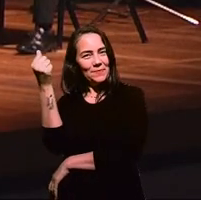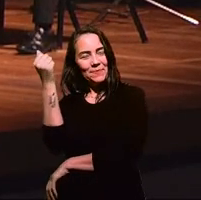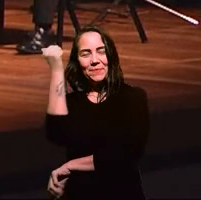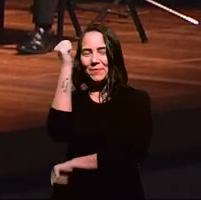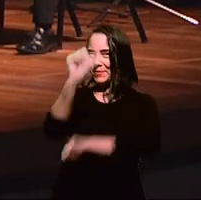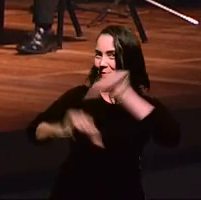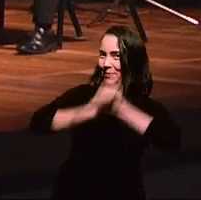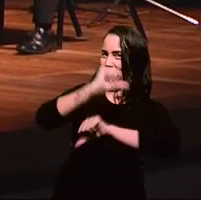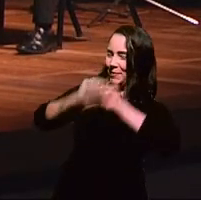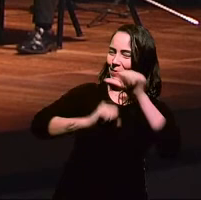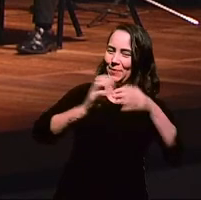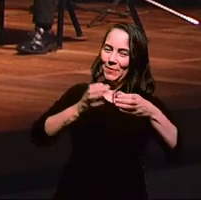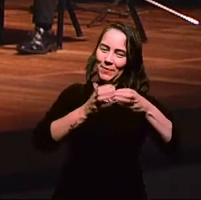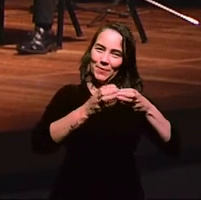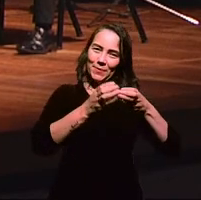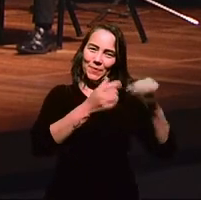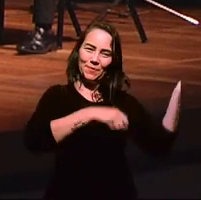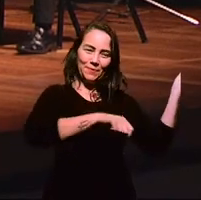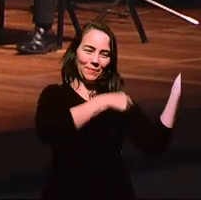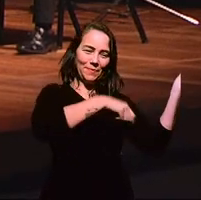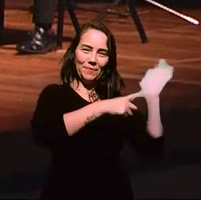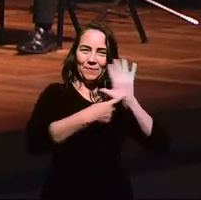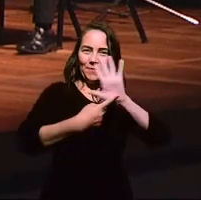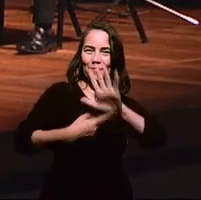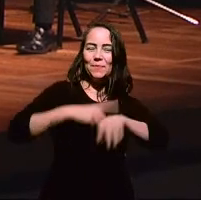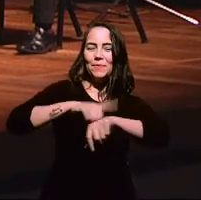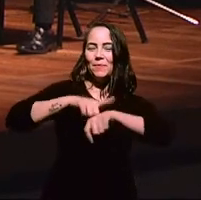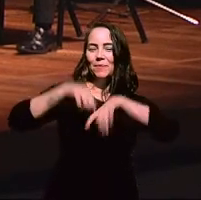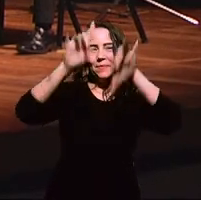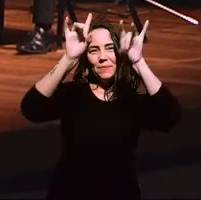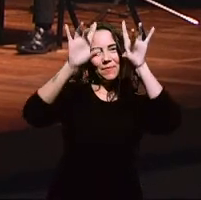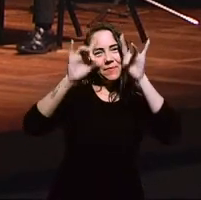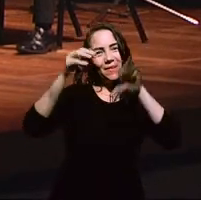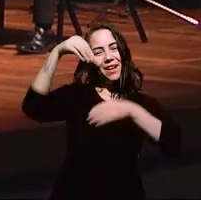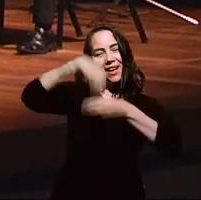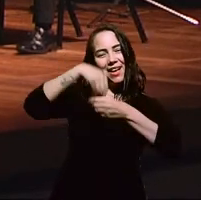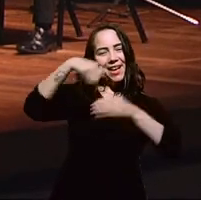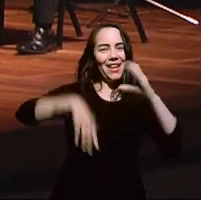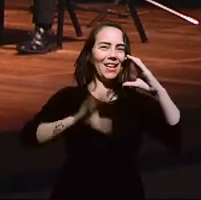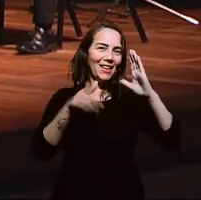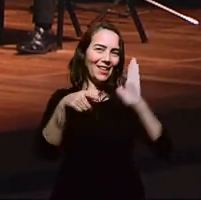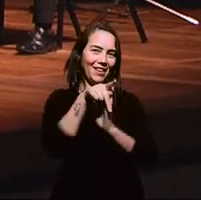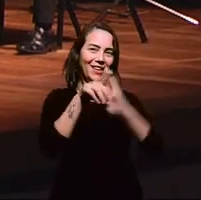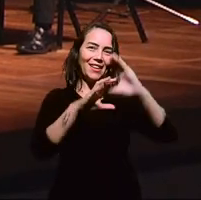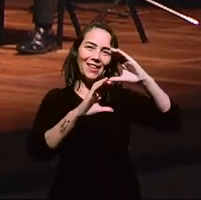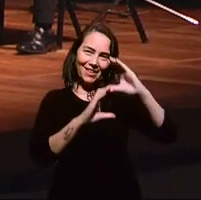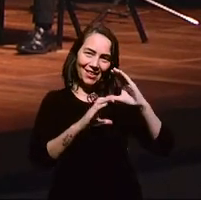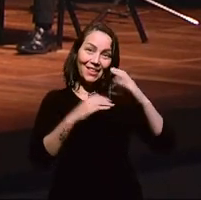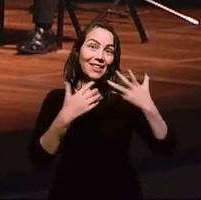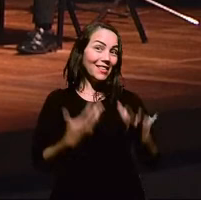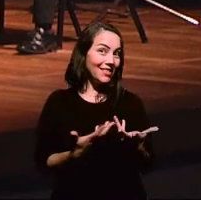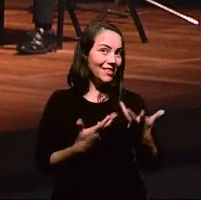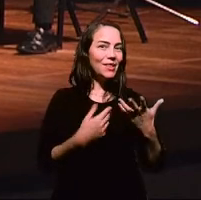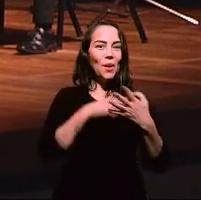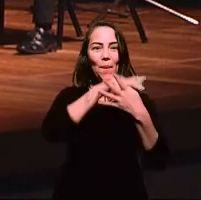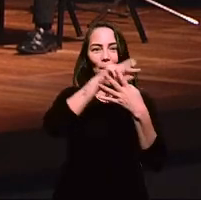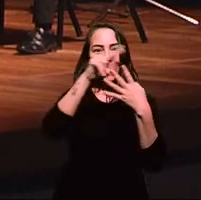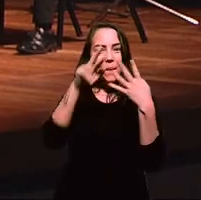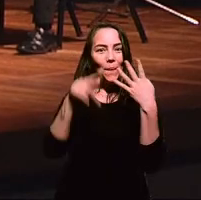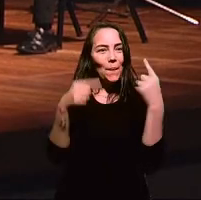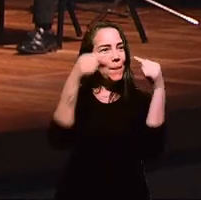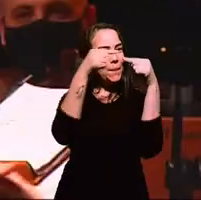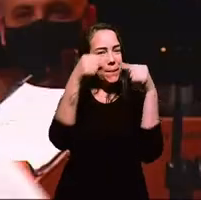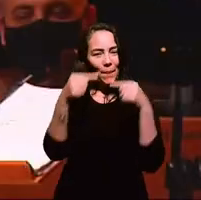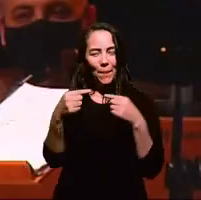tem transformado assim, os concertos em momentos especiais aqui dentro da SCAR. Então, são essas as coincidências que eu tinha para falar